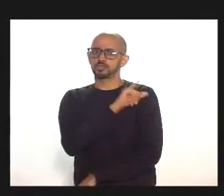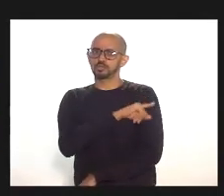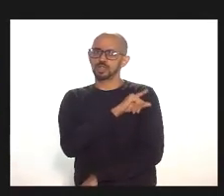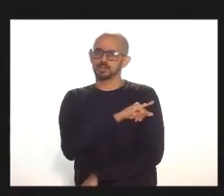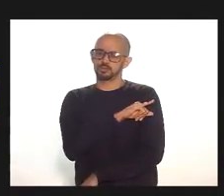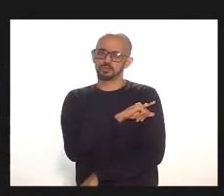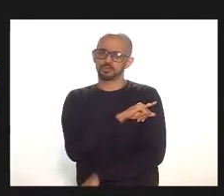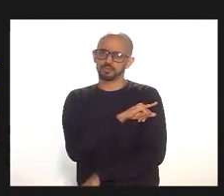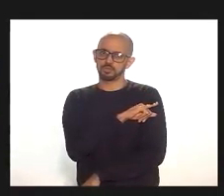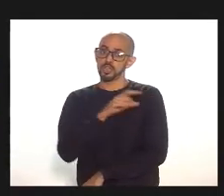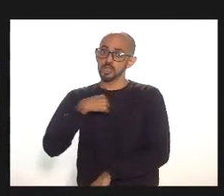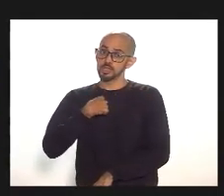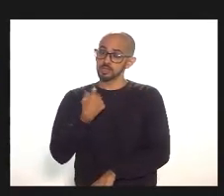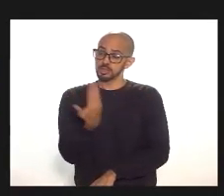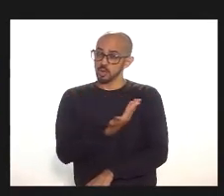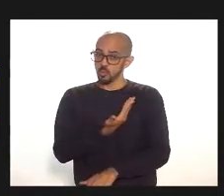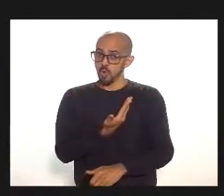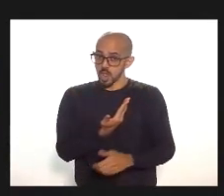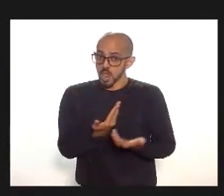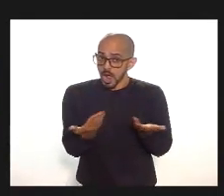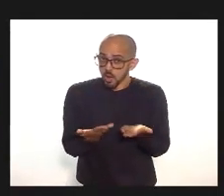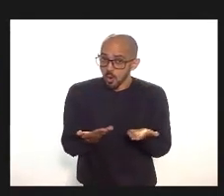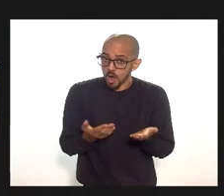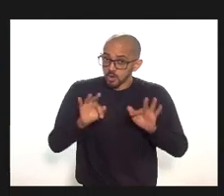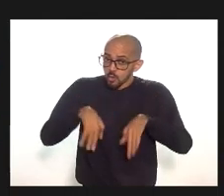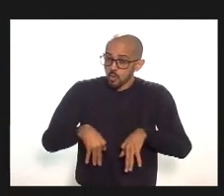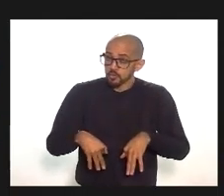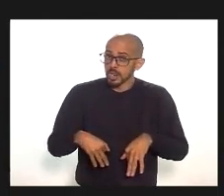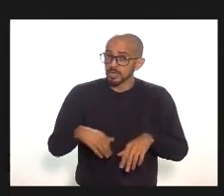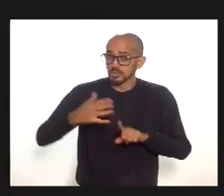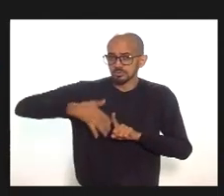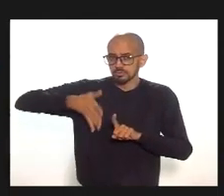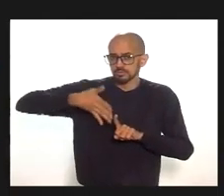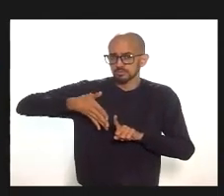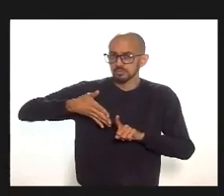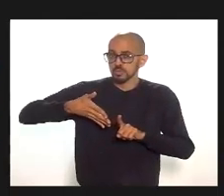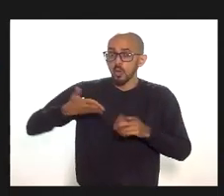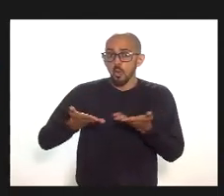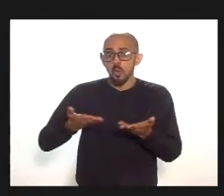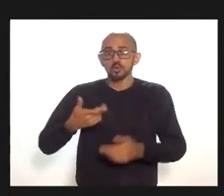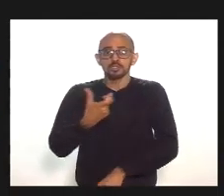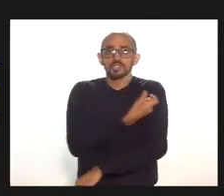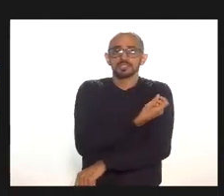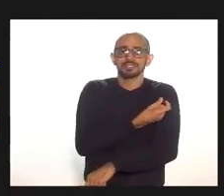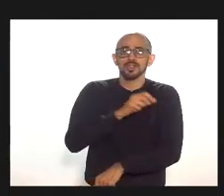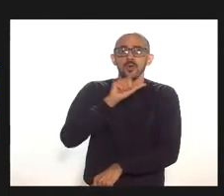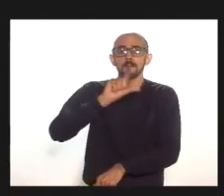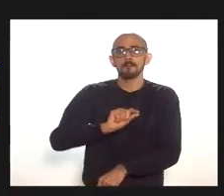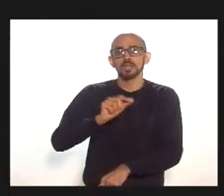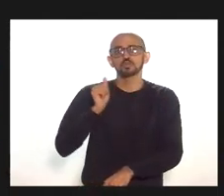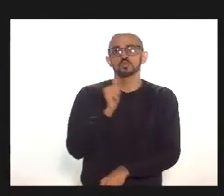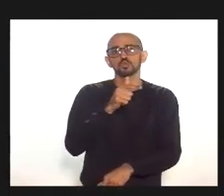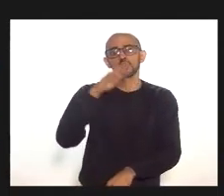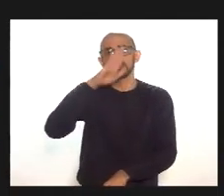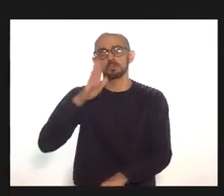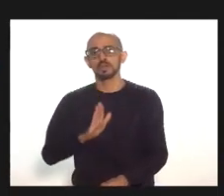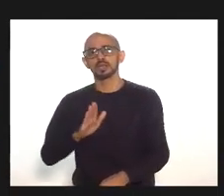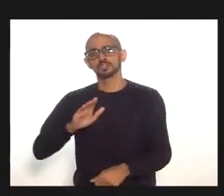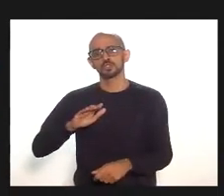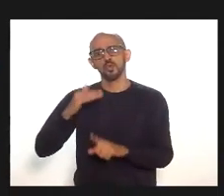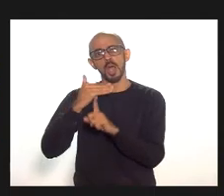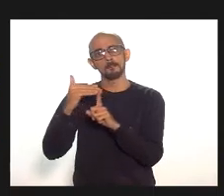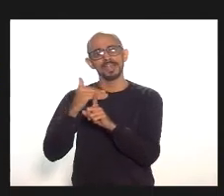concluo falando isso. O Rio de Janeiro hoje tem uma taxa de vacinação abaixo da média nacional. Eu